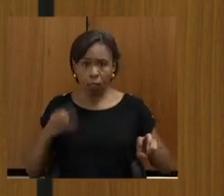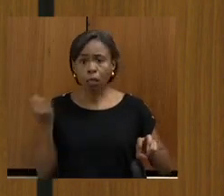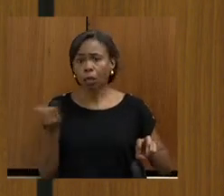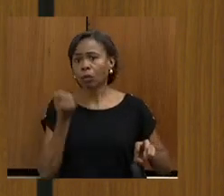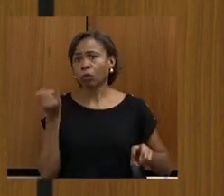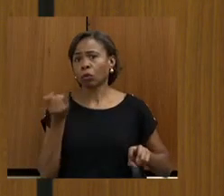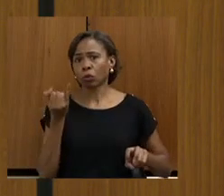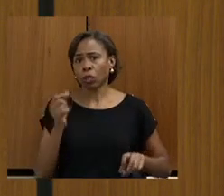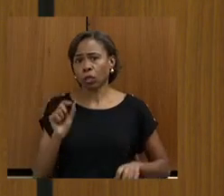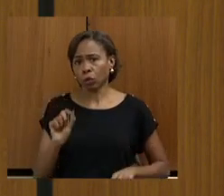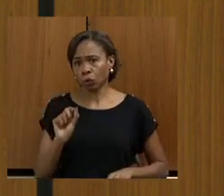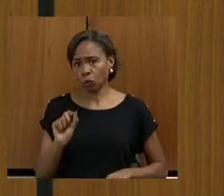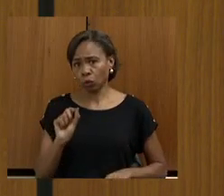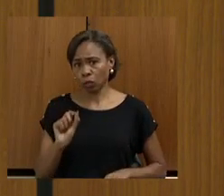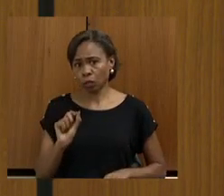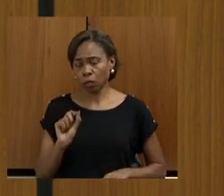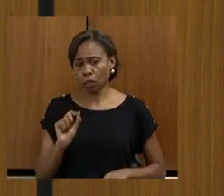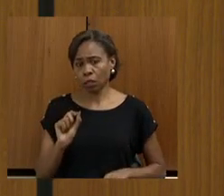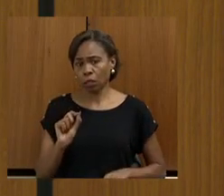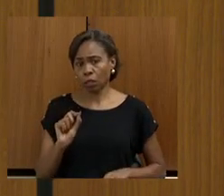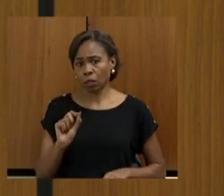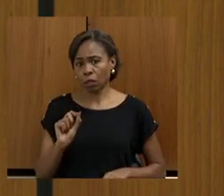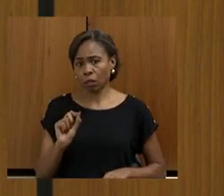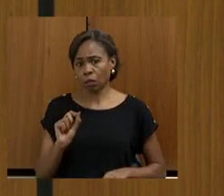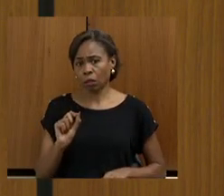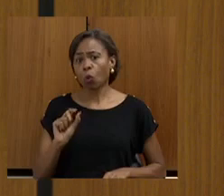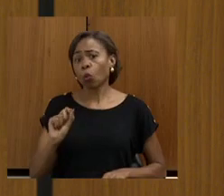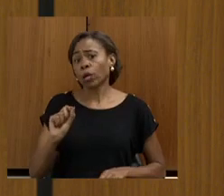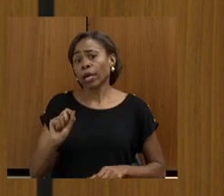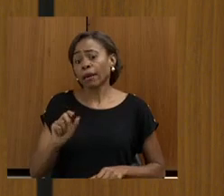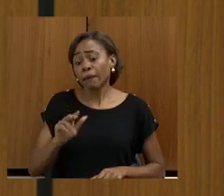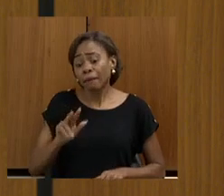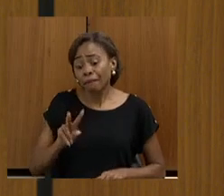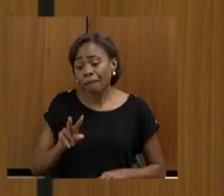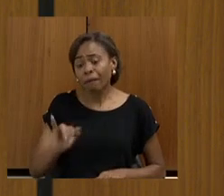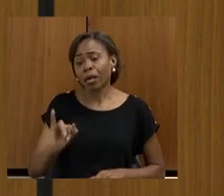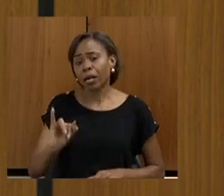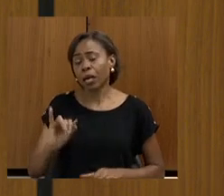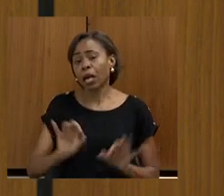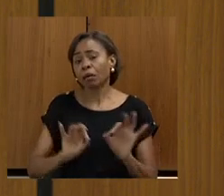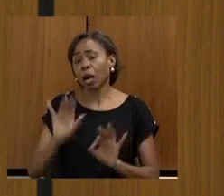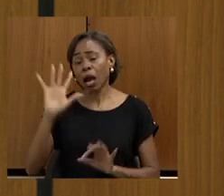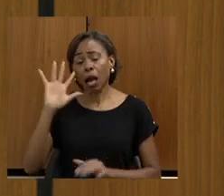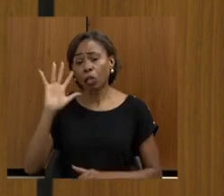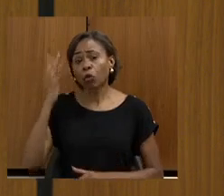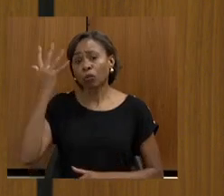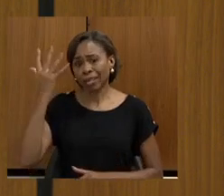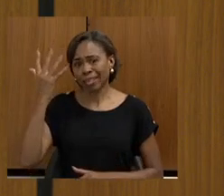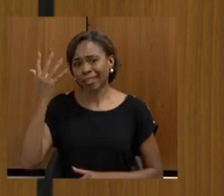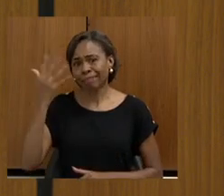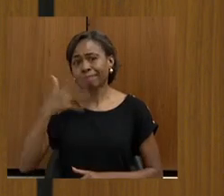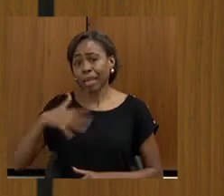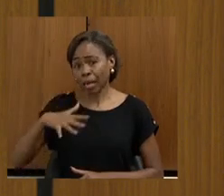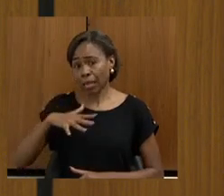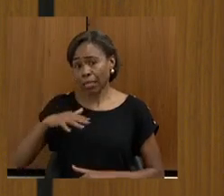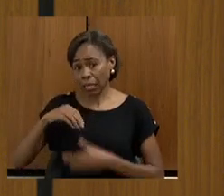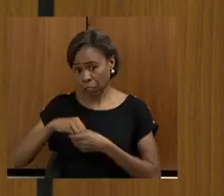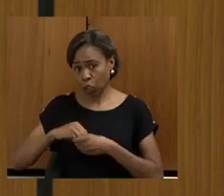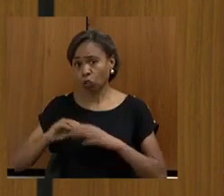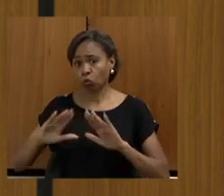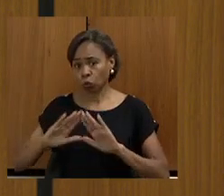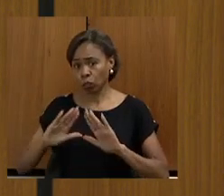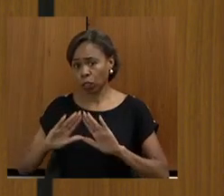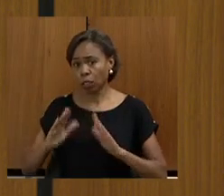o que vai ser feito a partir de agora, no âmbito legislativo, que é onde estamos,